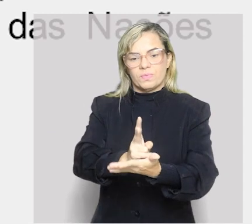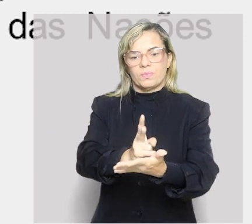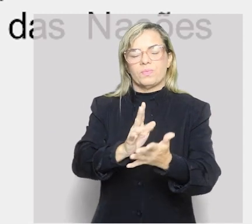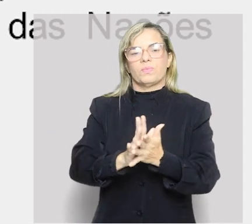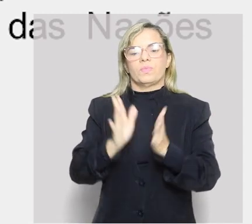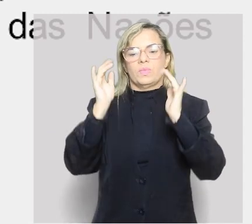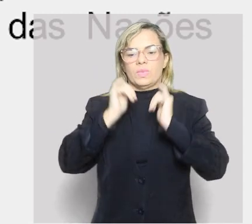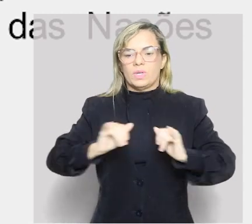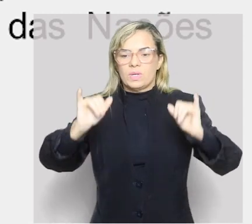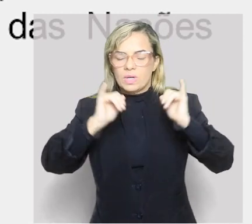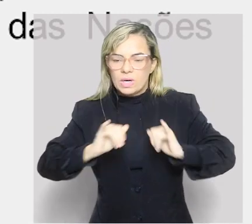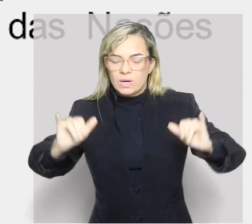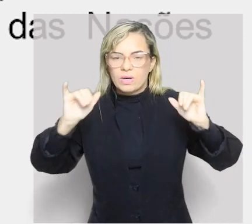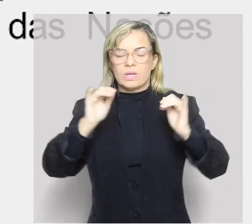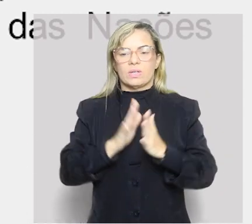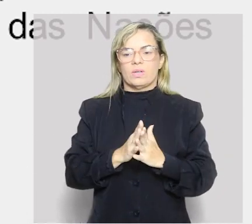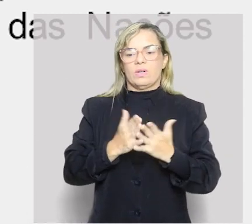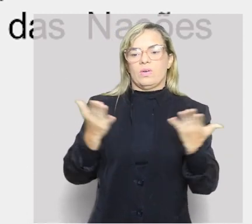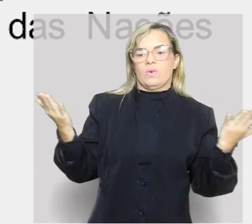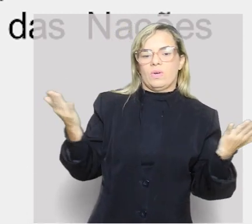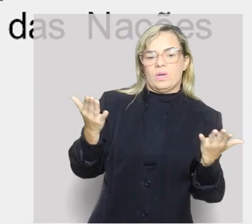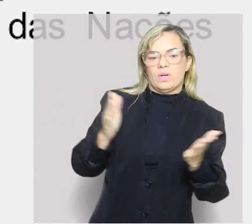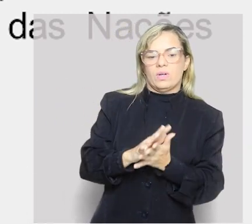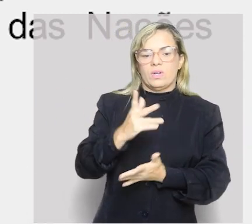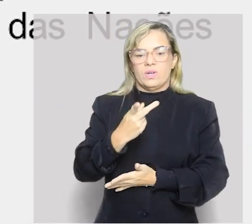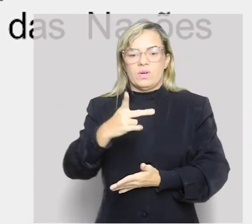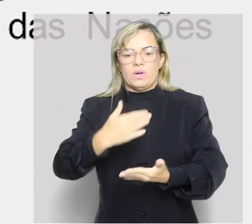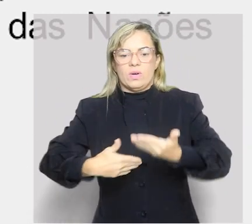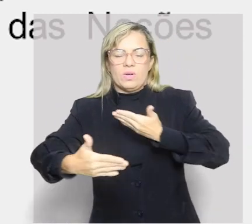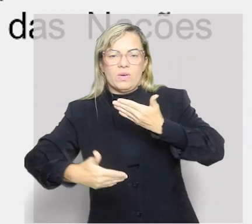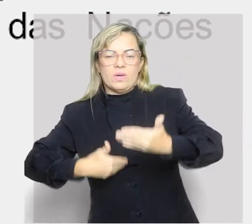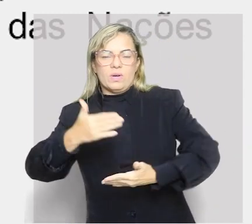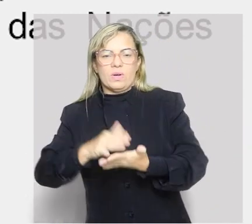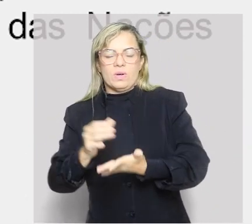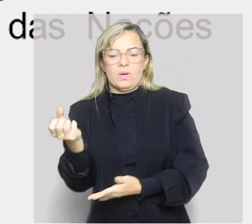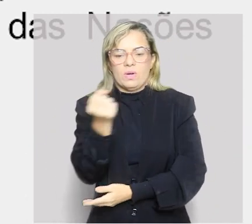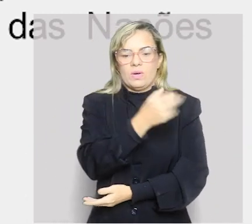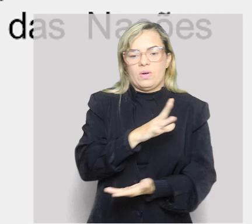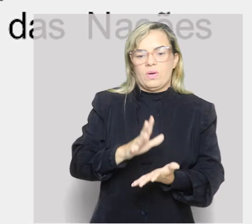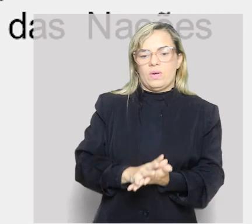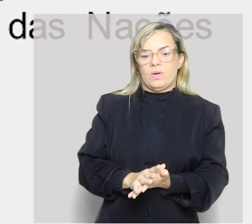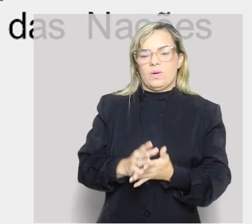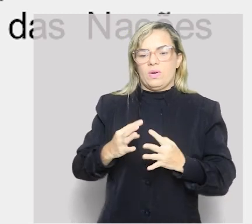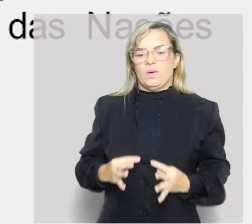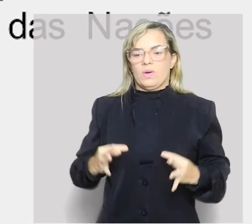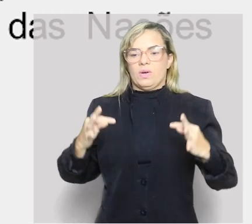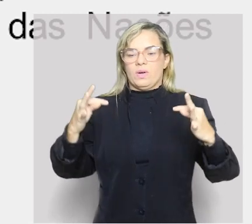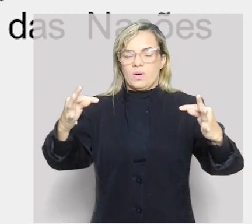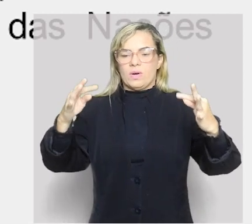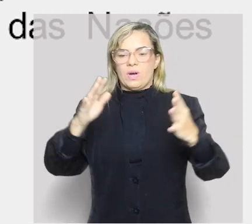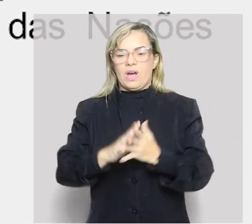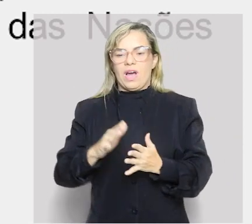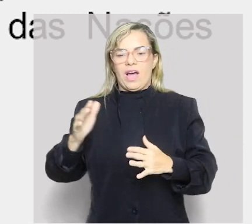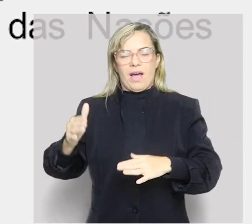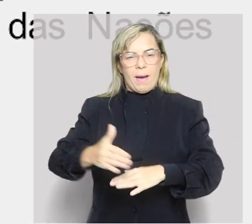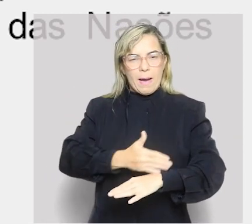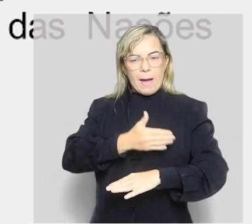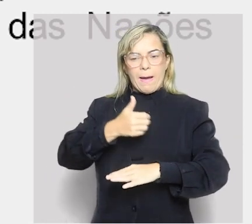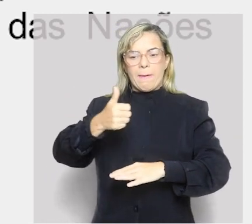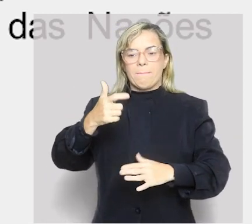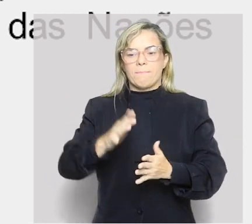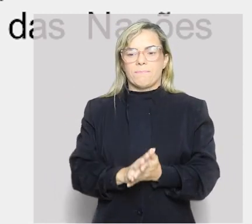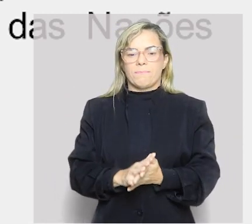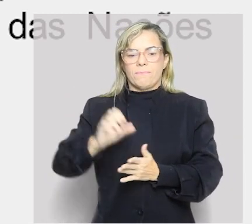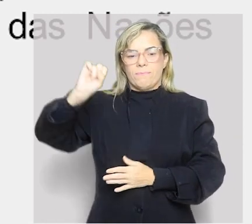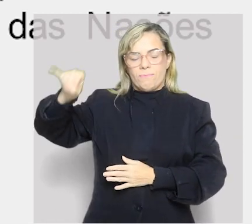de informações em tempo real e a sua interação com novas tecnologias traz maiores oportunidades e